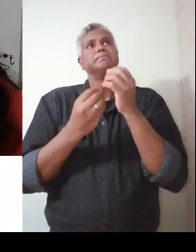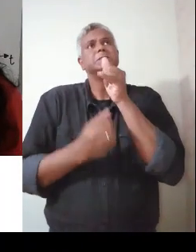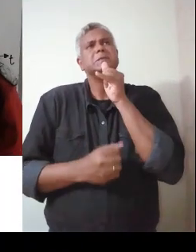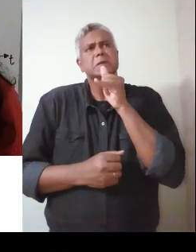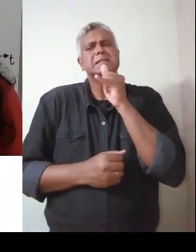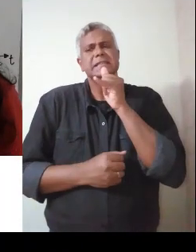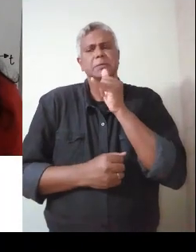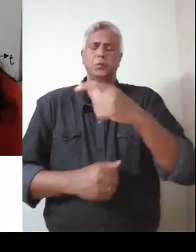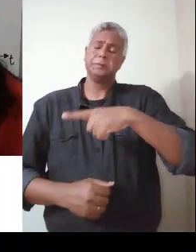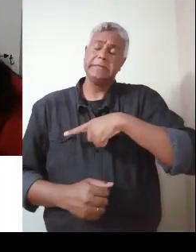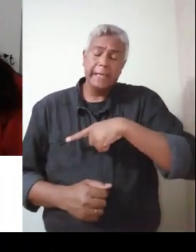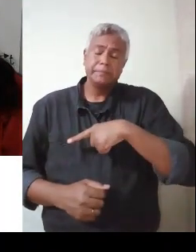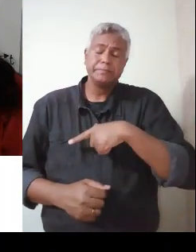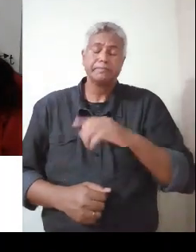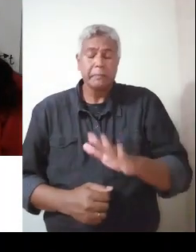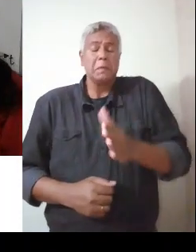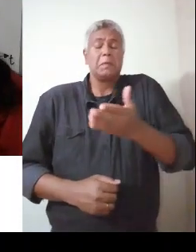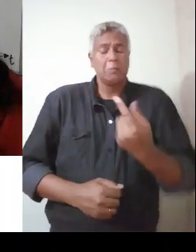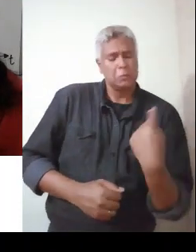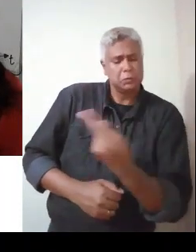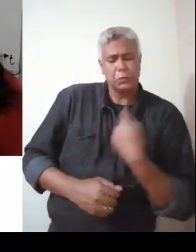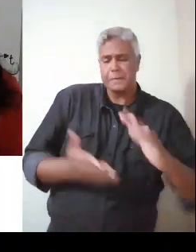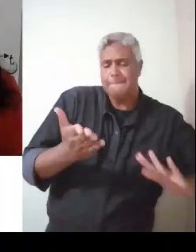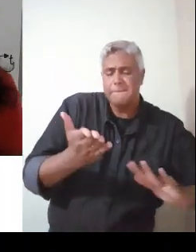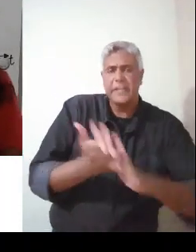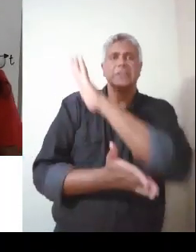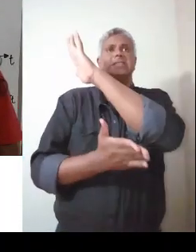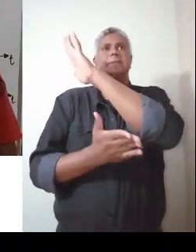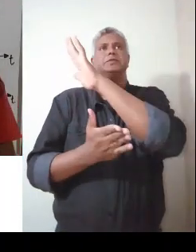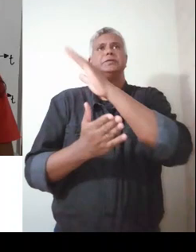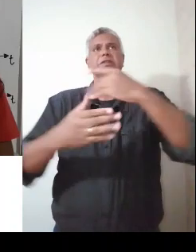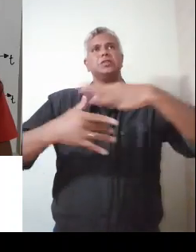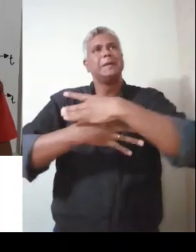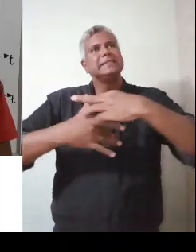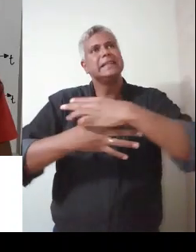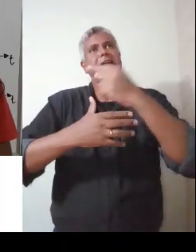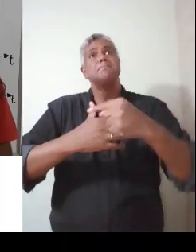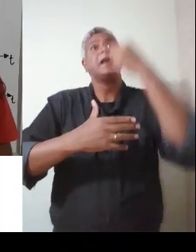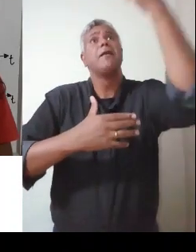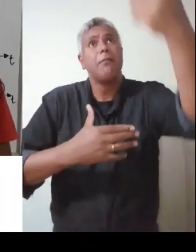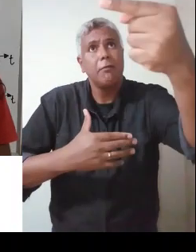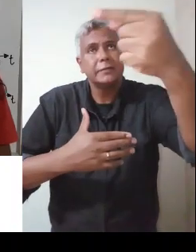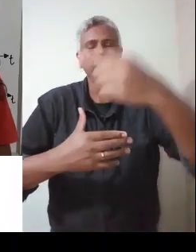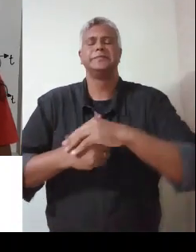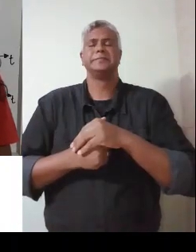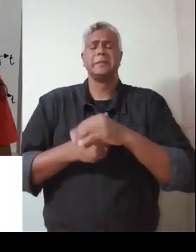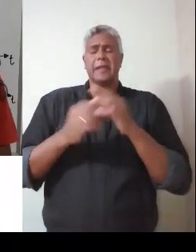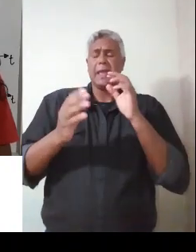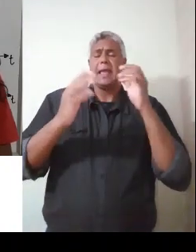Quando nós viajamos de uma cidade a outra, numa rodovia, é comum que os carros